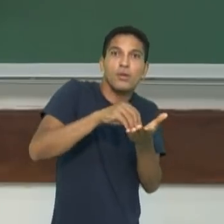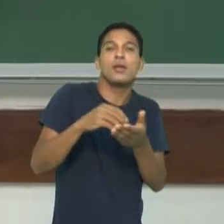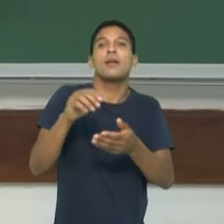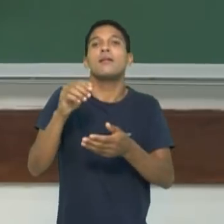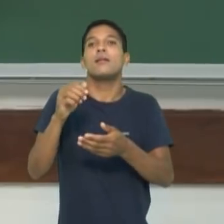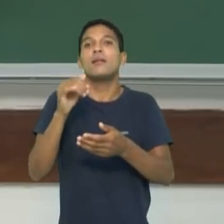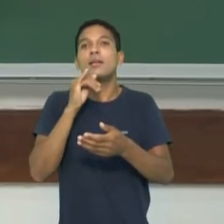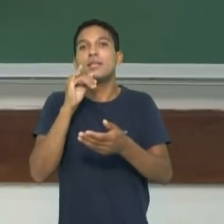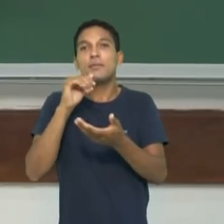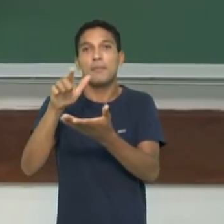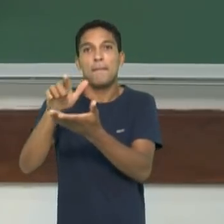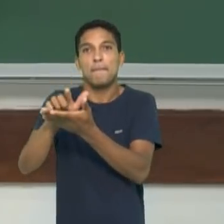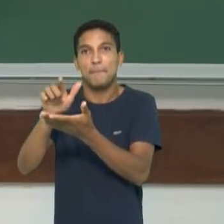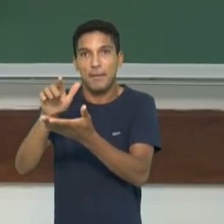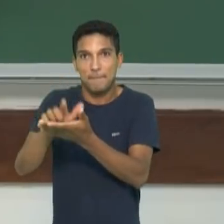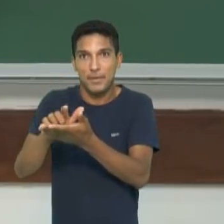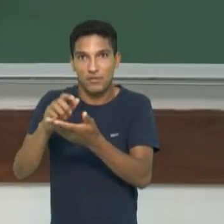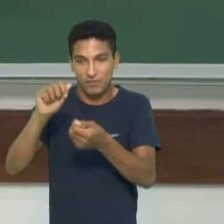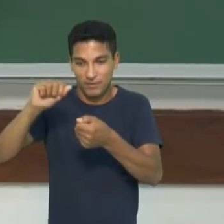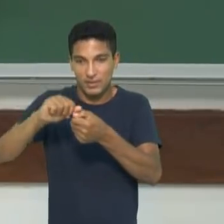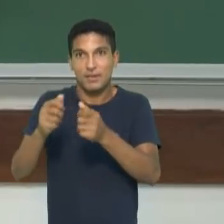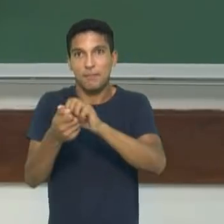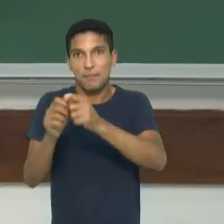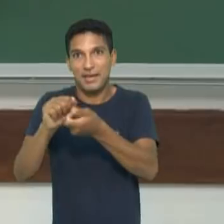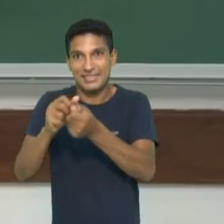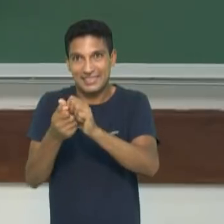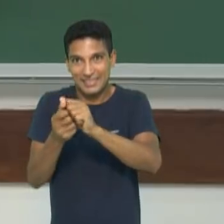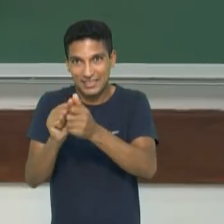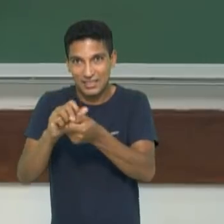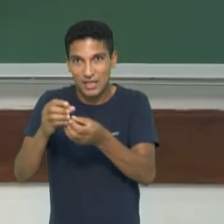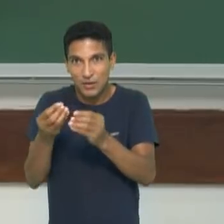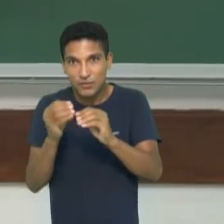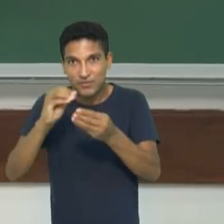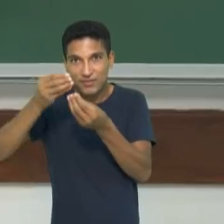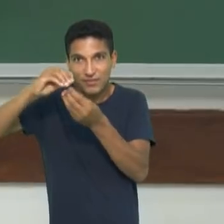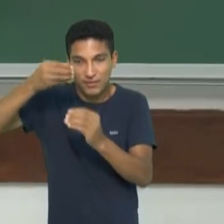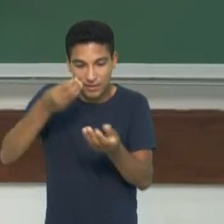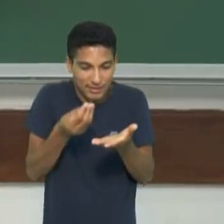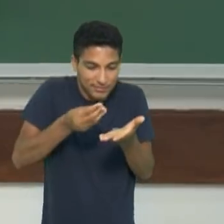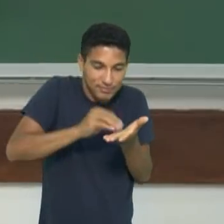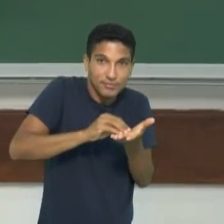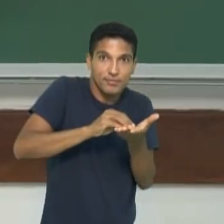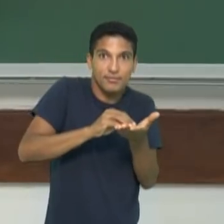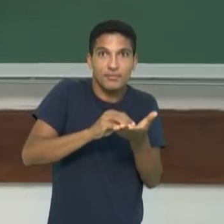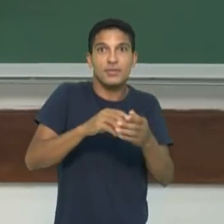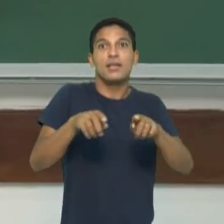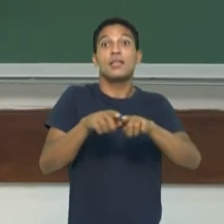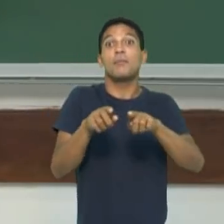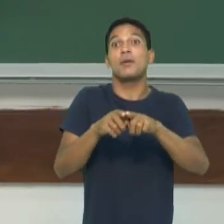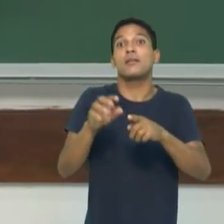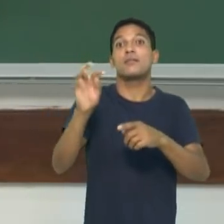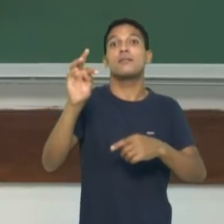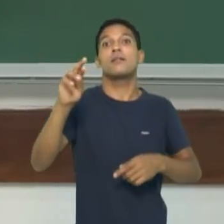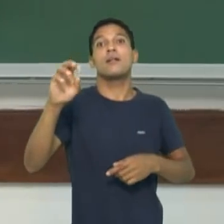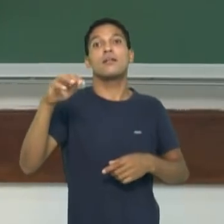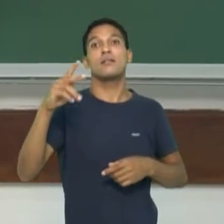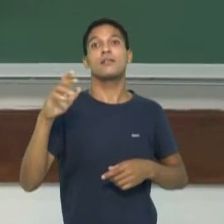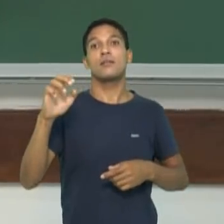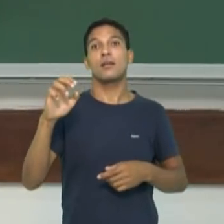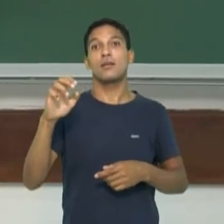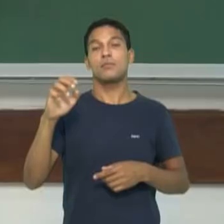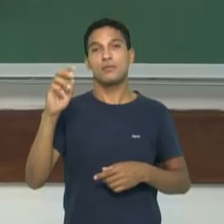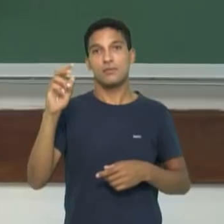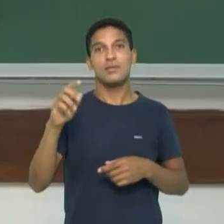jornal, papel, depois ela vira uma massinha e vocês podem moldar uma miniatura. A trempe, que apareceu na aula externa, dá para vocês fazerem